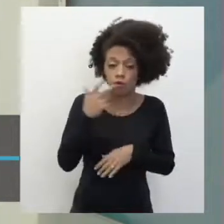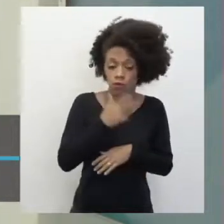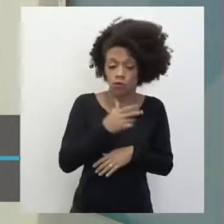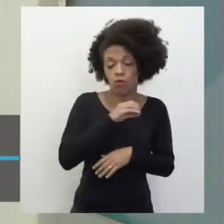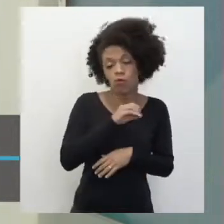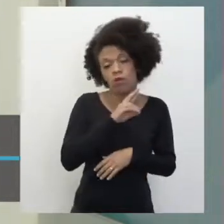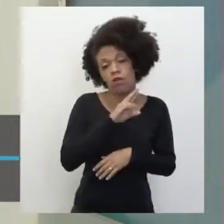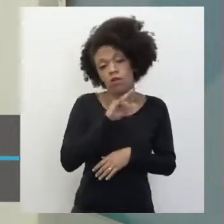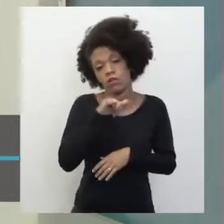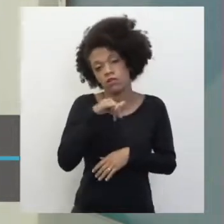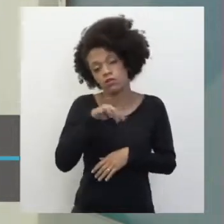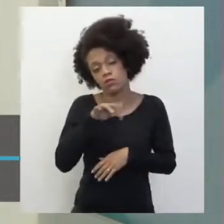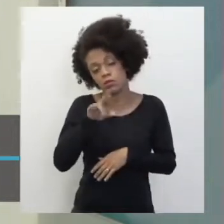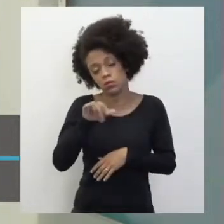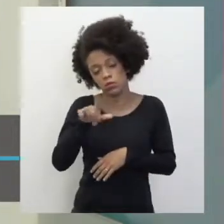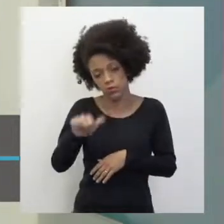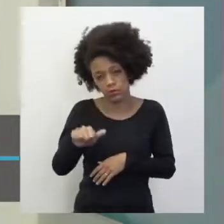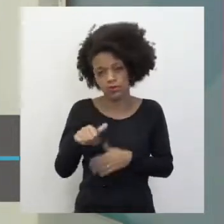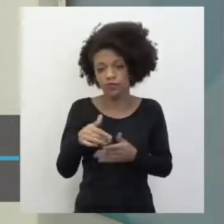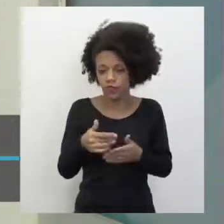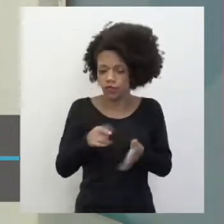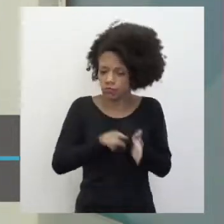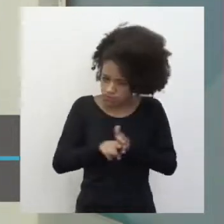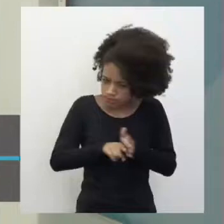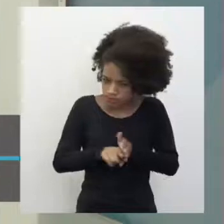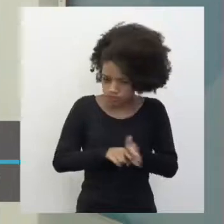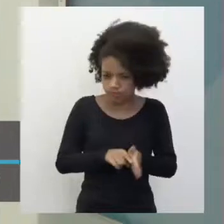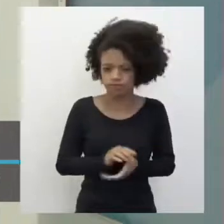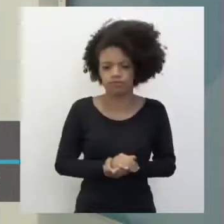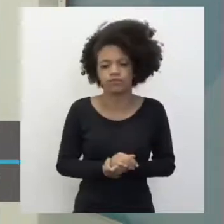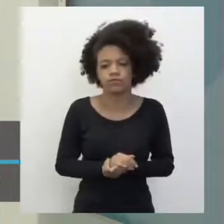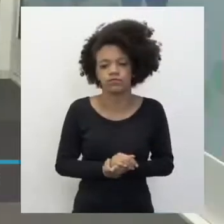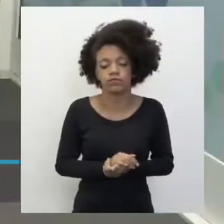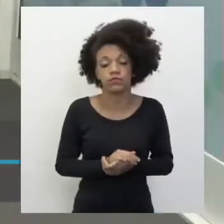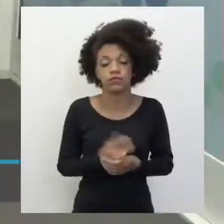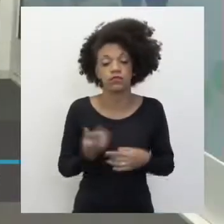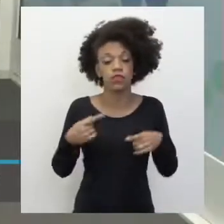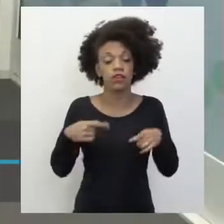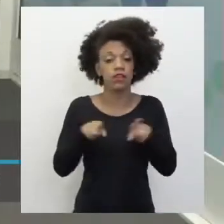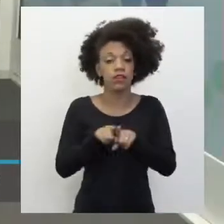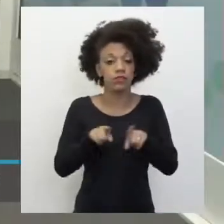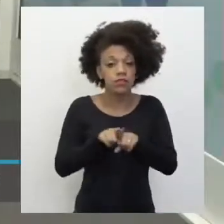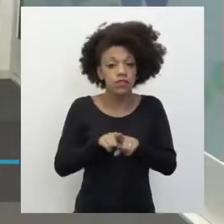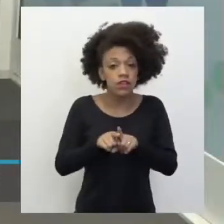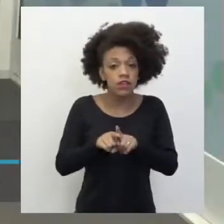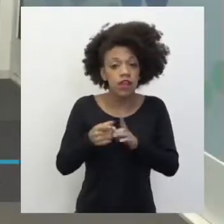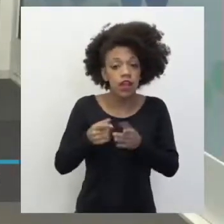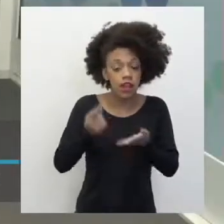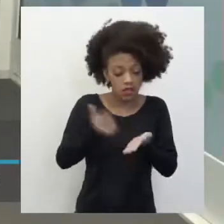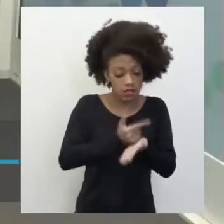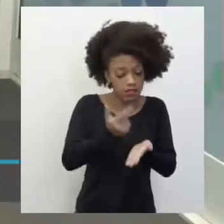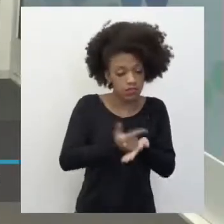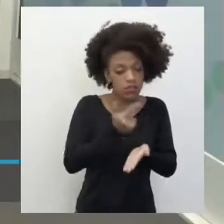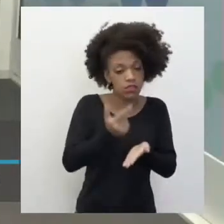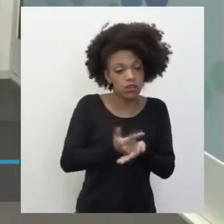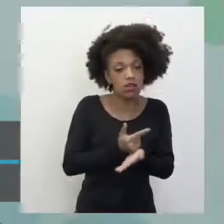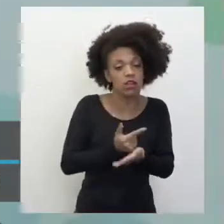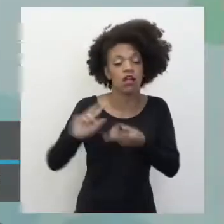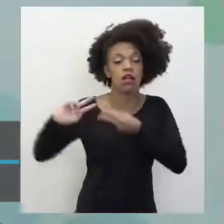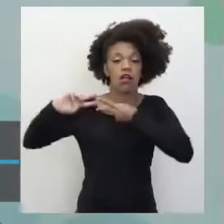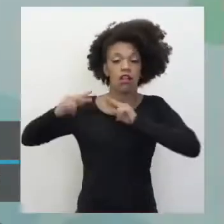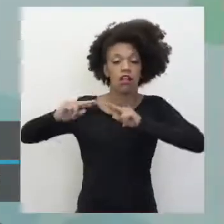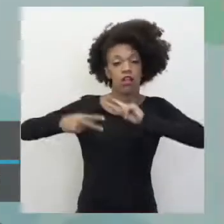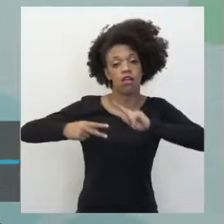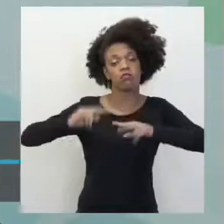oralitura. Deem uma pesquisadinha sobre isso. Que é a literatura que é passada de forma oral, né? Que são as lendas, os